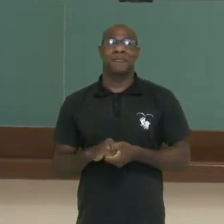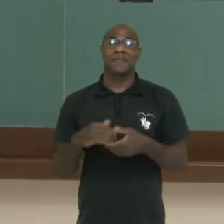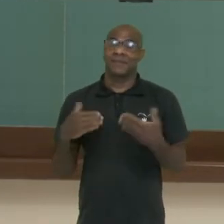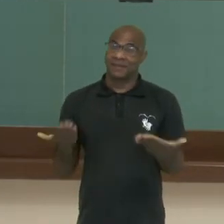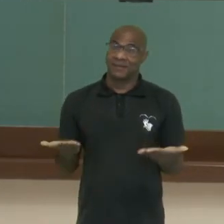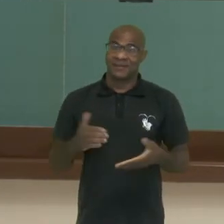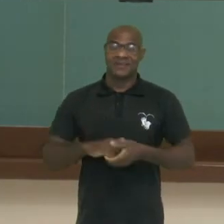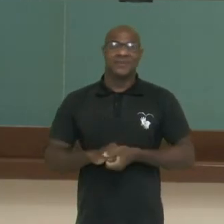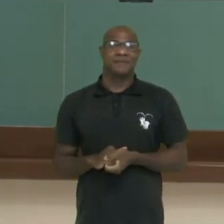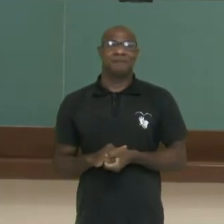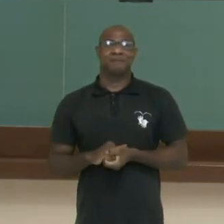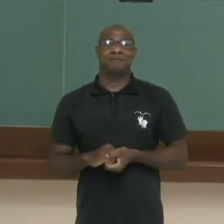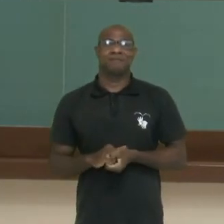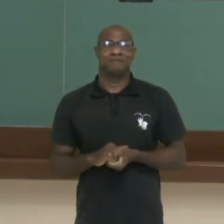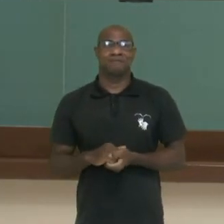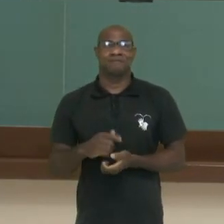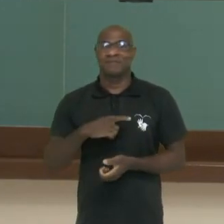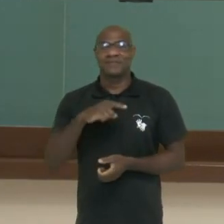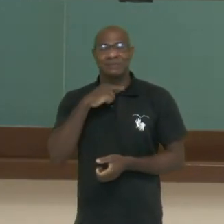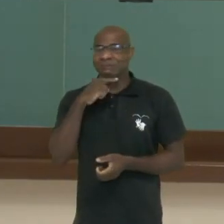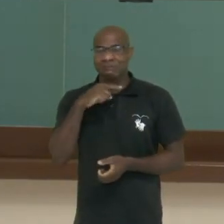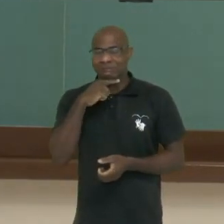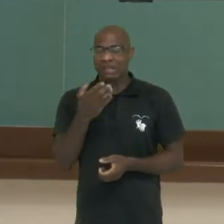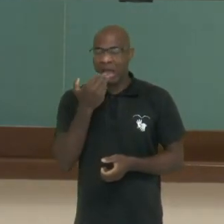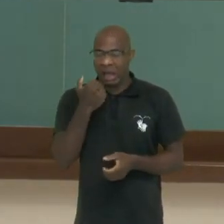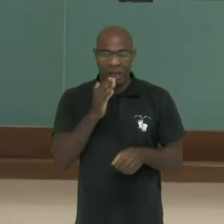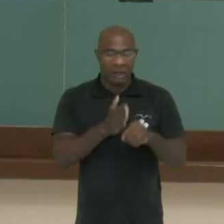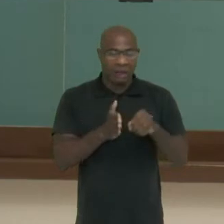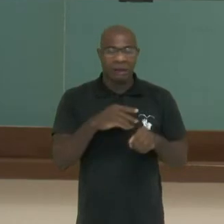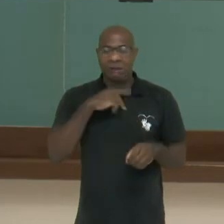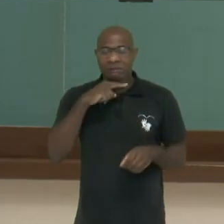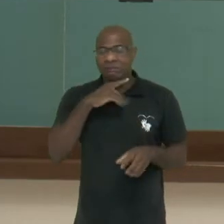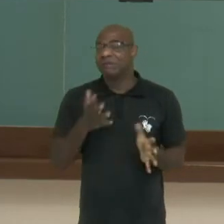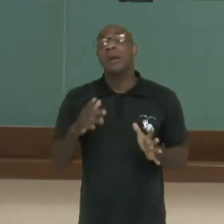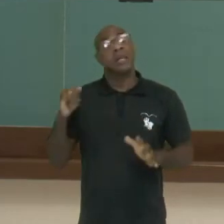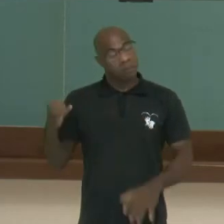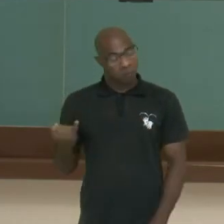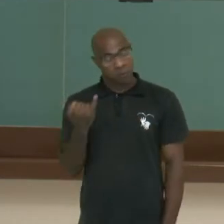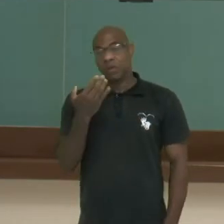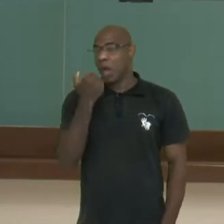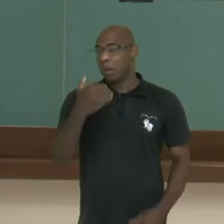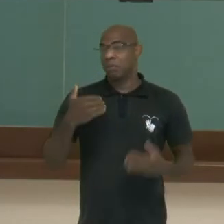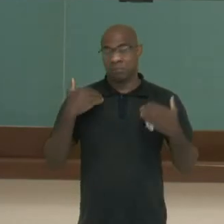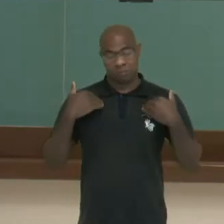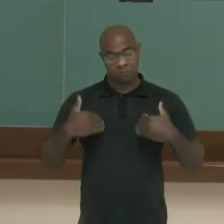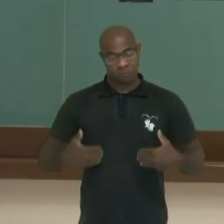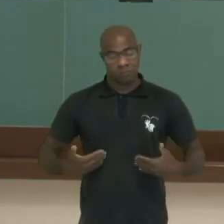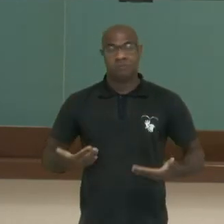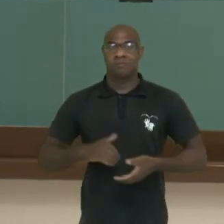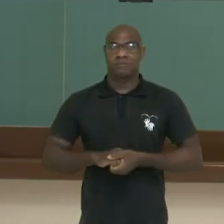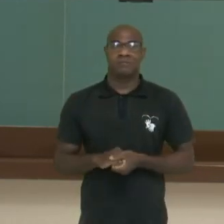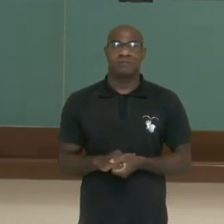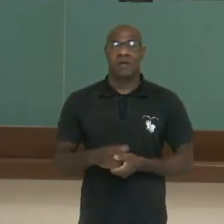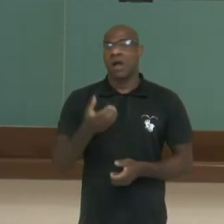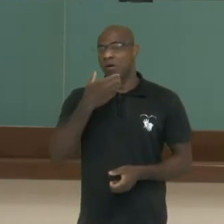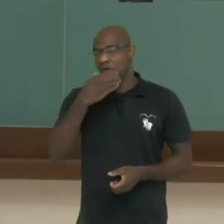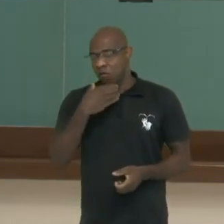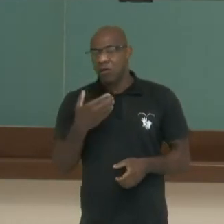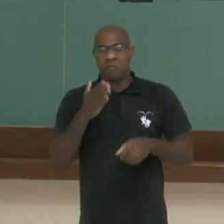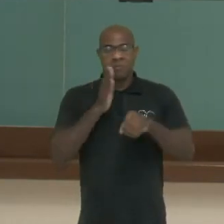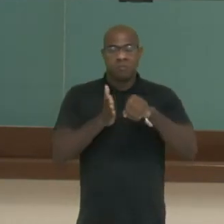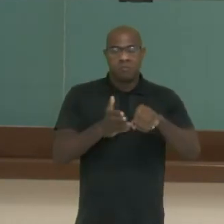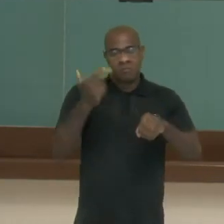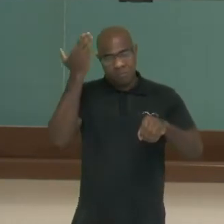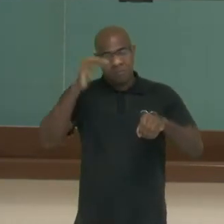Fica lá assim, e não consigo, não gosto e não vai. Mas é muito importante, né, para a alimentação, tá bom? As frutas, as verduras, os legumes são